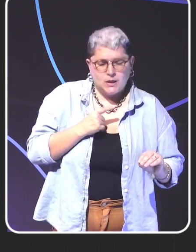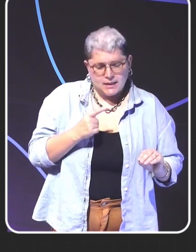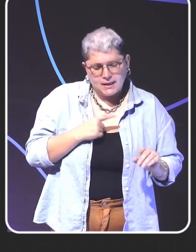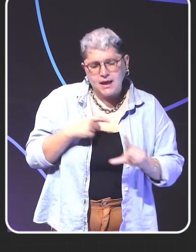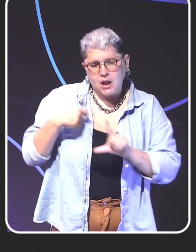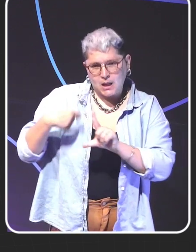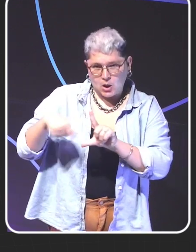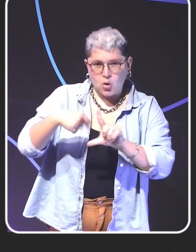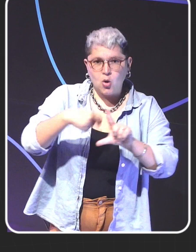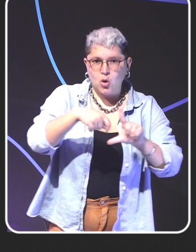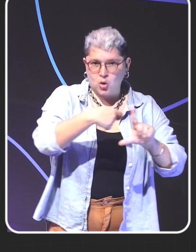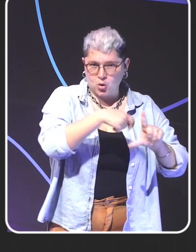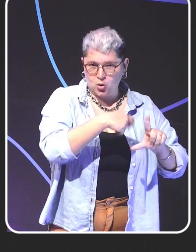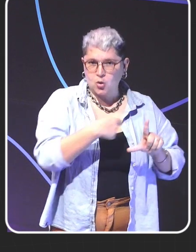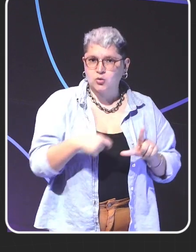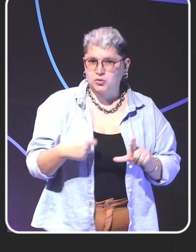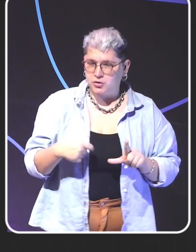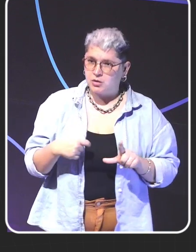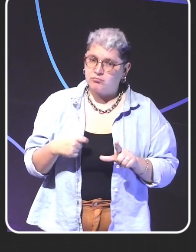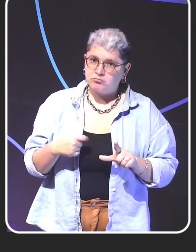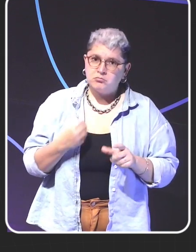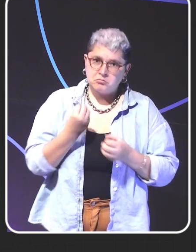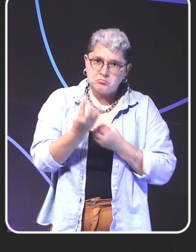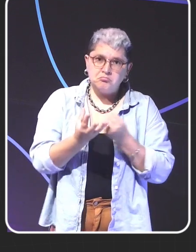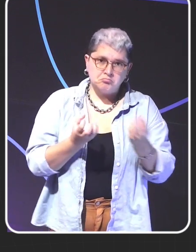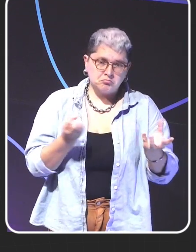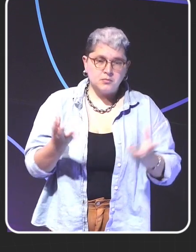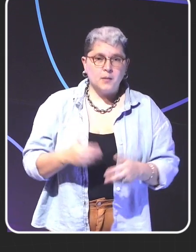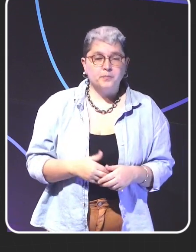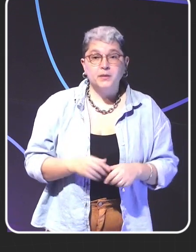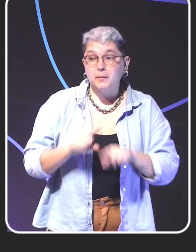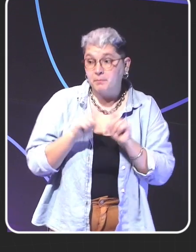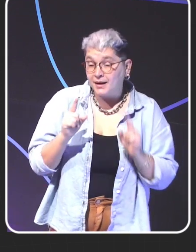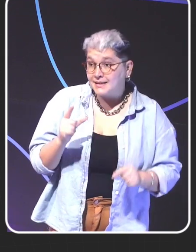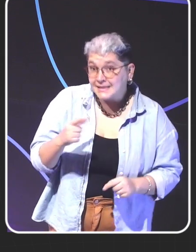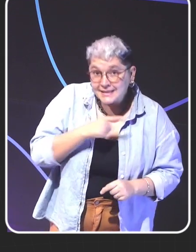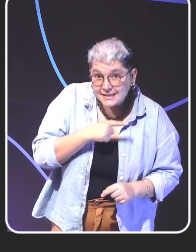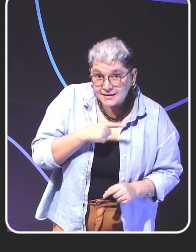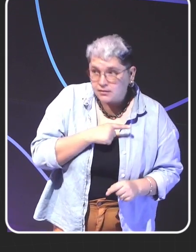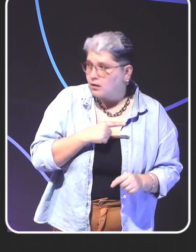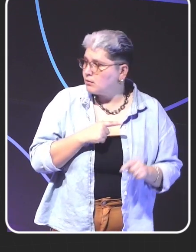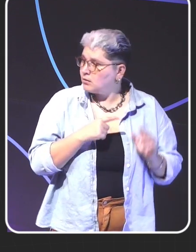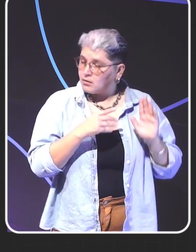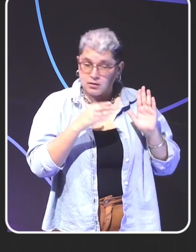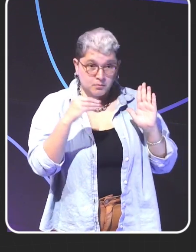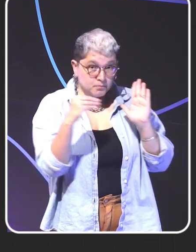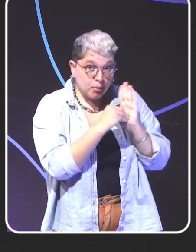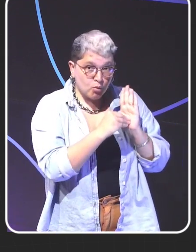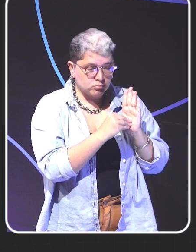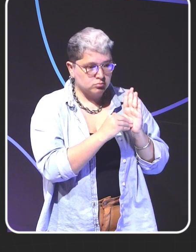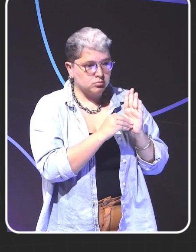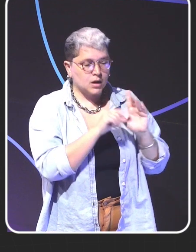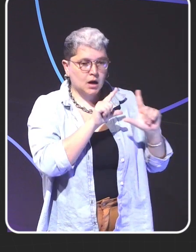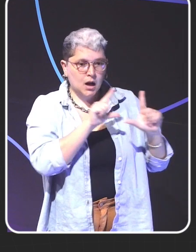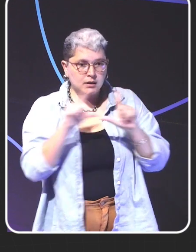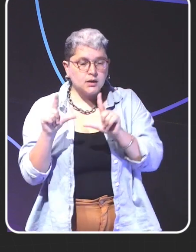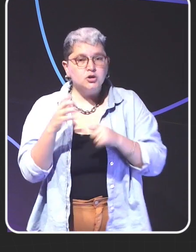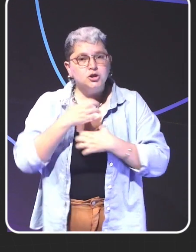as pessoas já oferecem, né, na marca Animale, mas ter esse catálogo de forma interativa é super